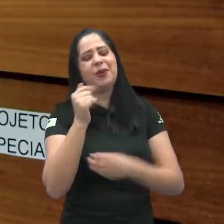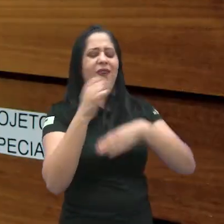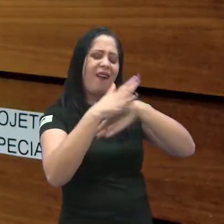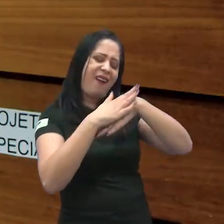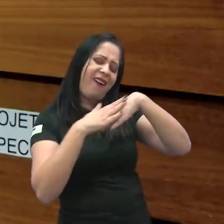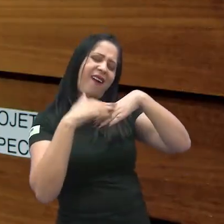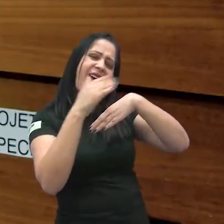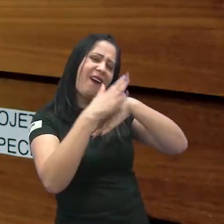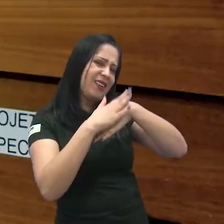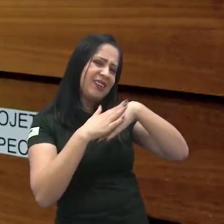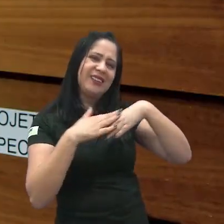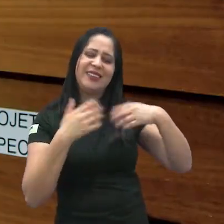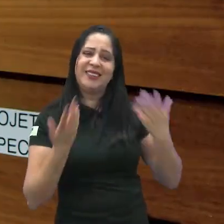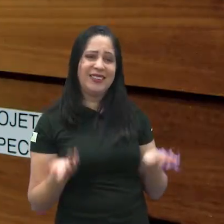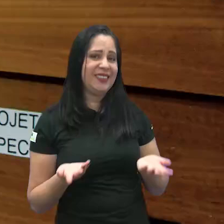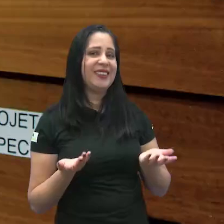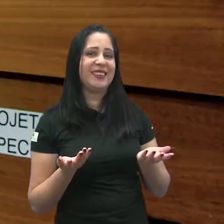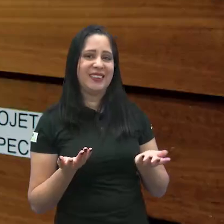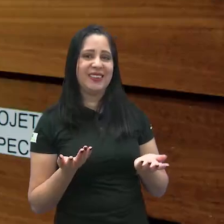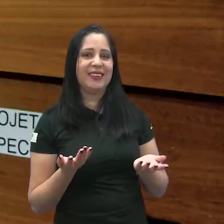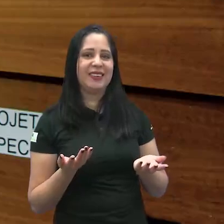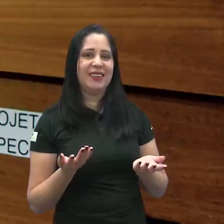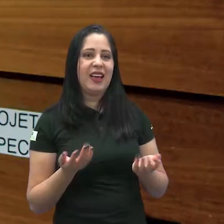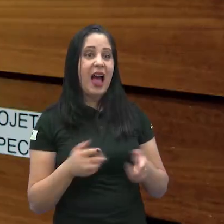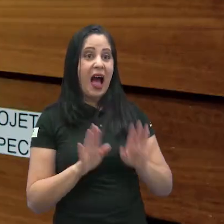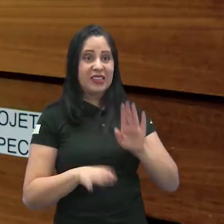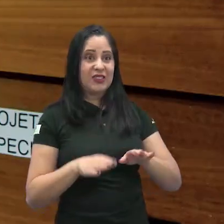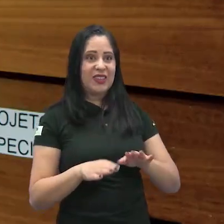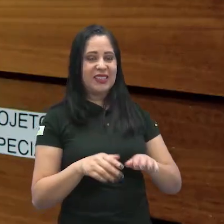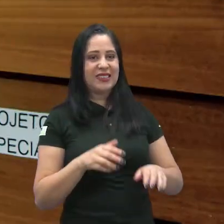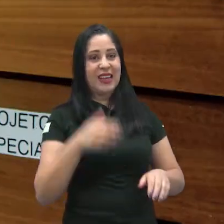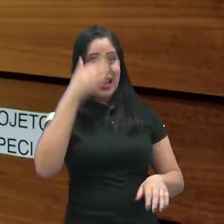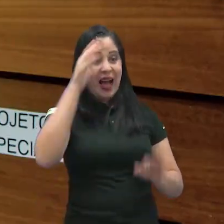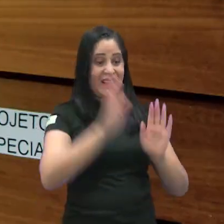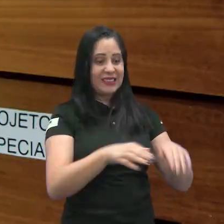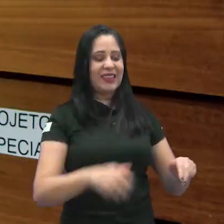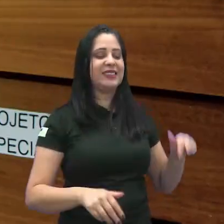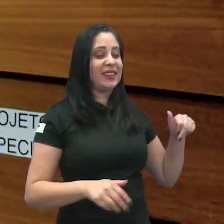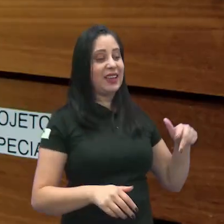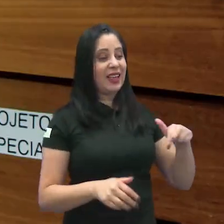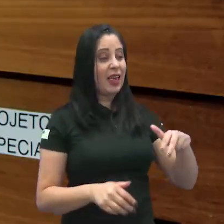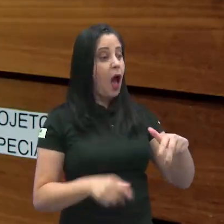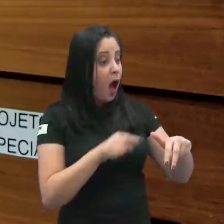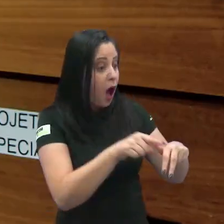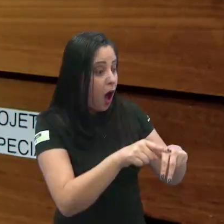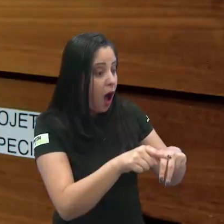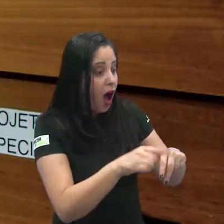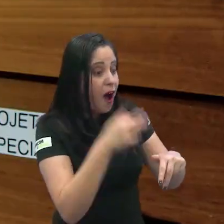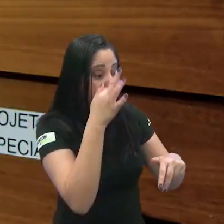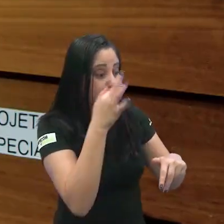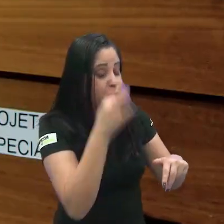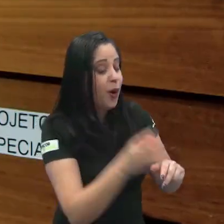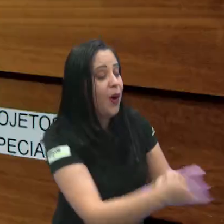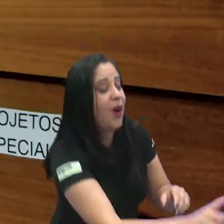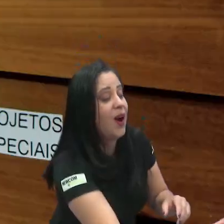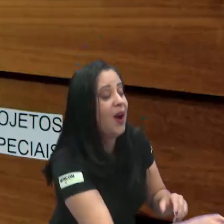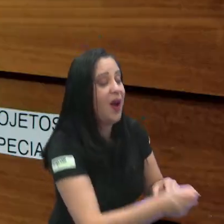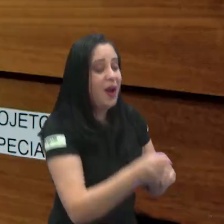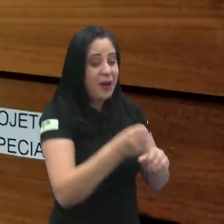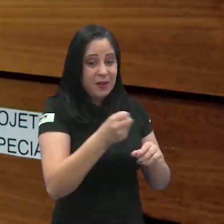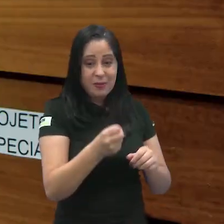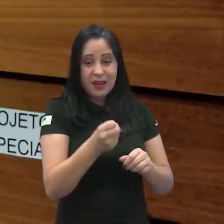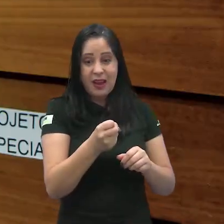que eles têm de florzinha, que eles estão na rua, vindo para a escola, aí eles fazem a mãe parar, procurar um lugar, às vezes a criança